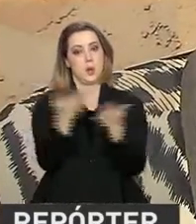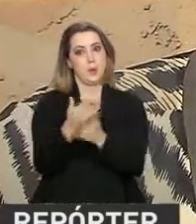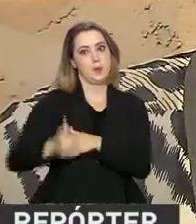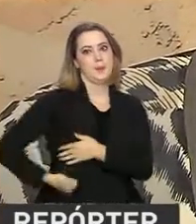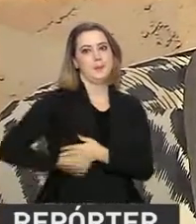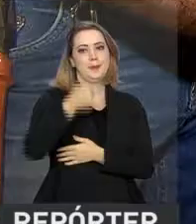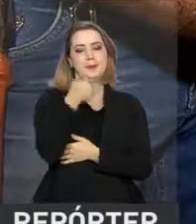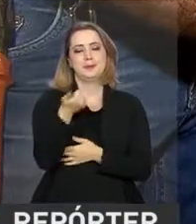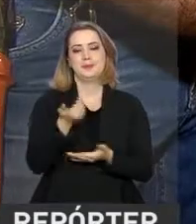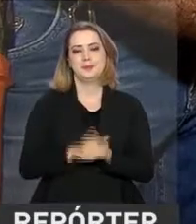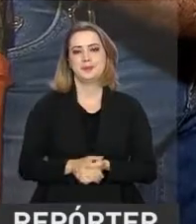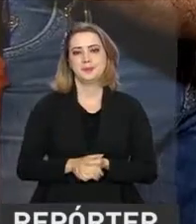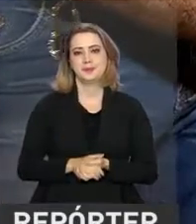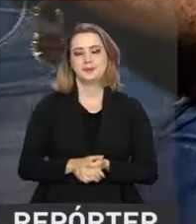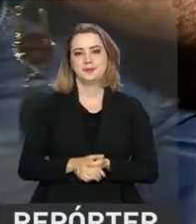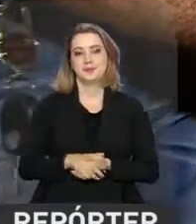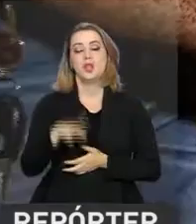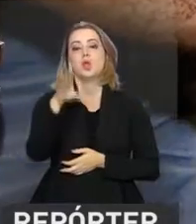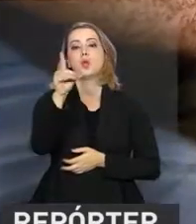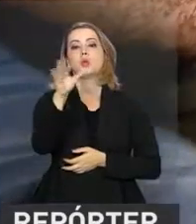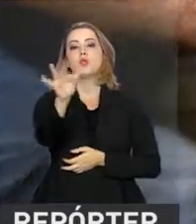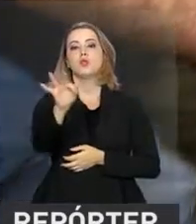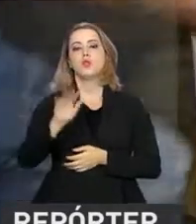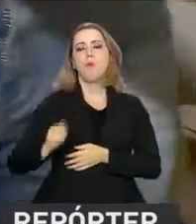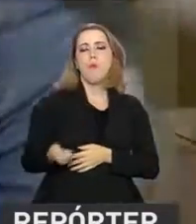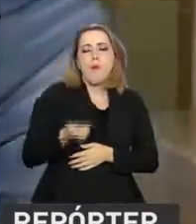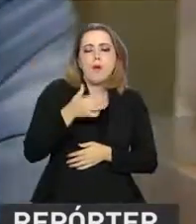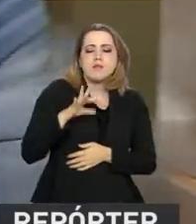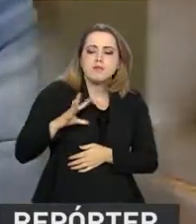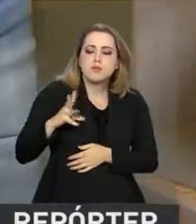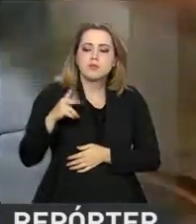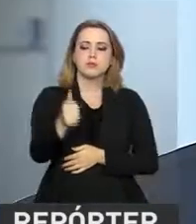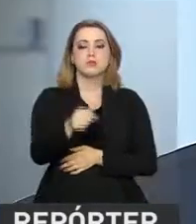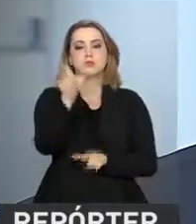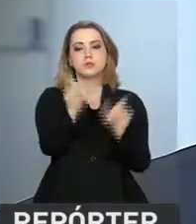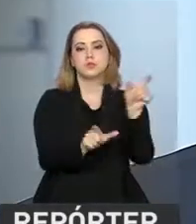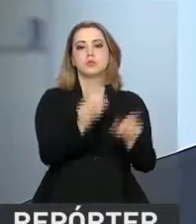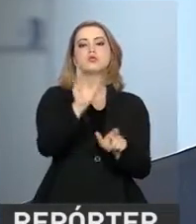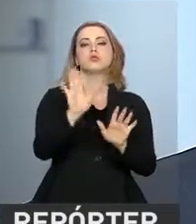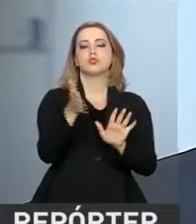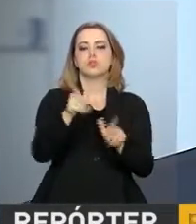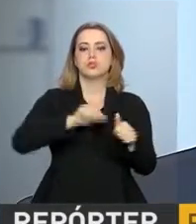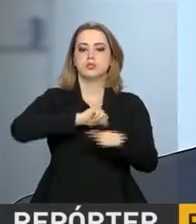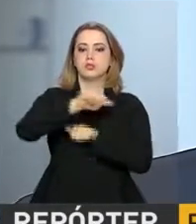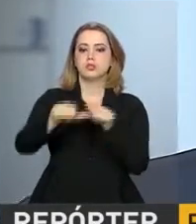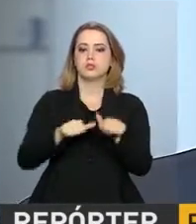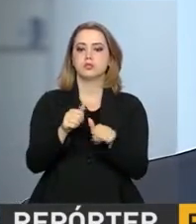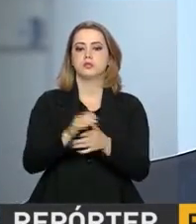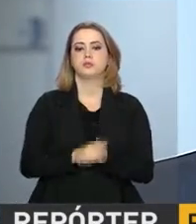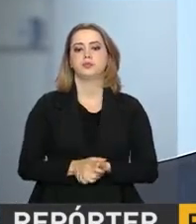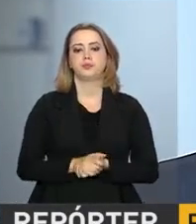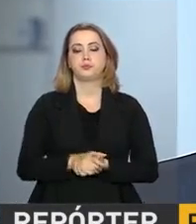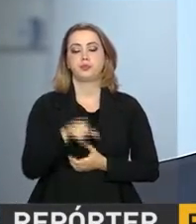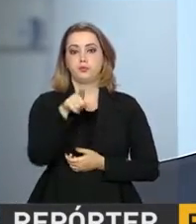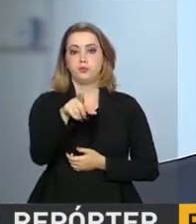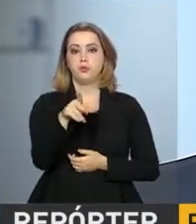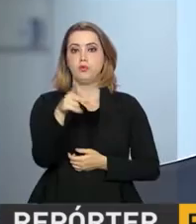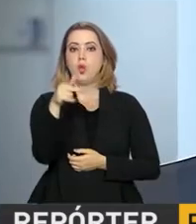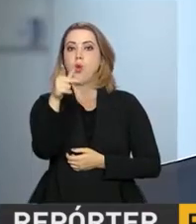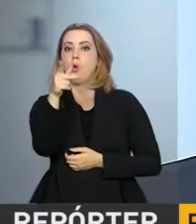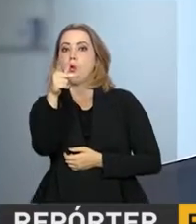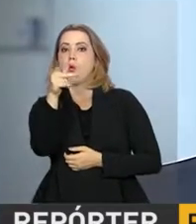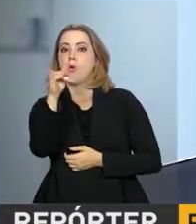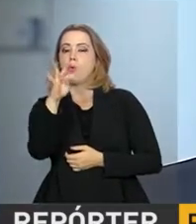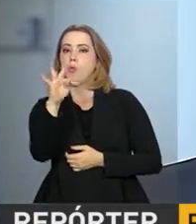melhor pra gente no distrito federal quase todo mundo já fez a troca os inscritos a gente tem em valores